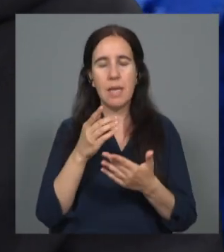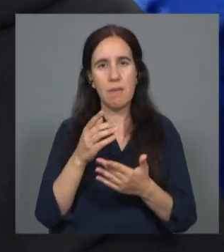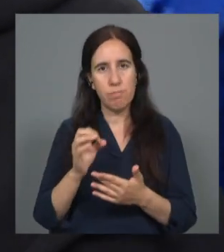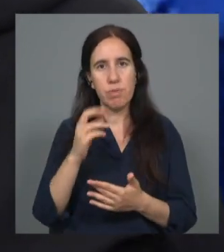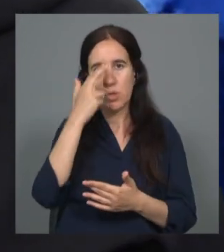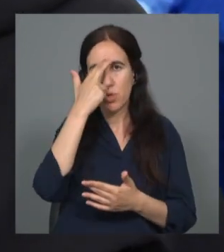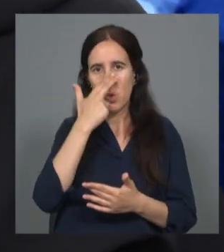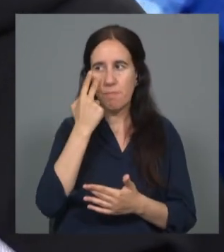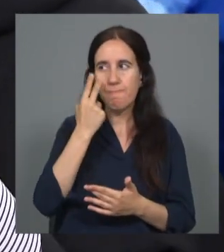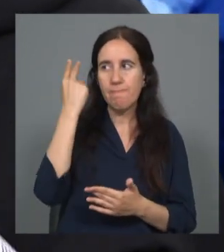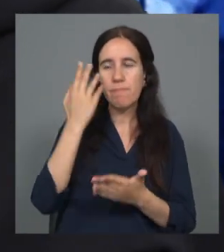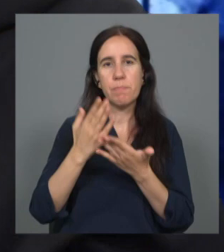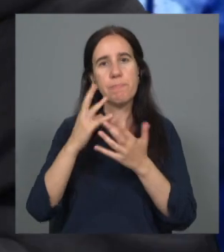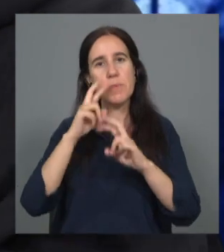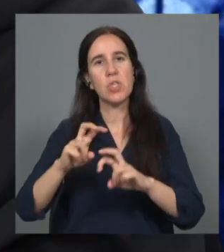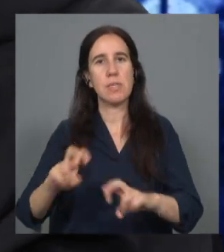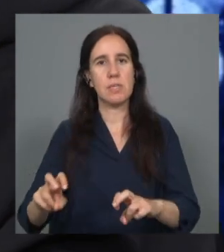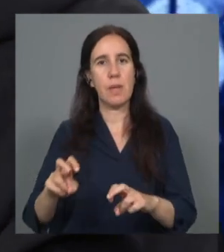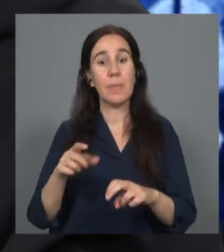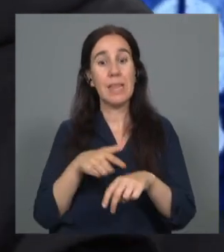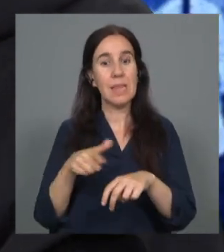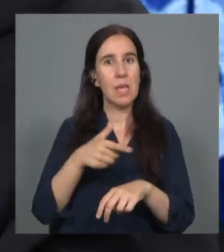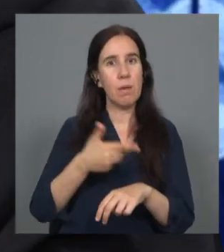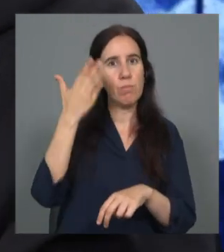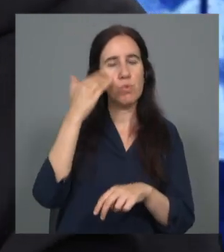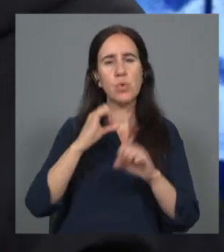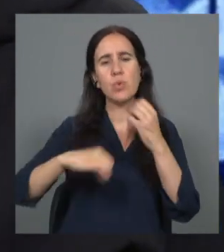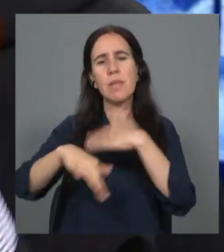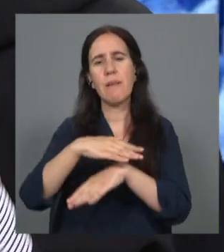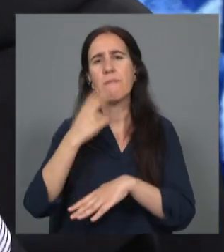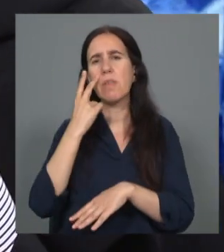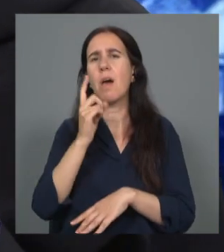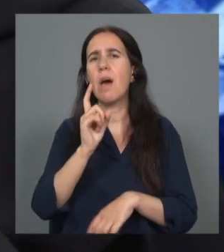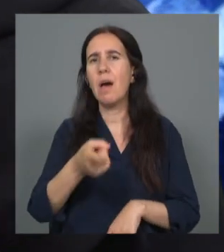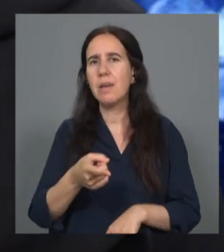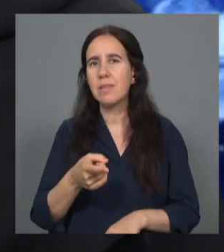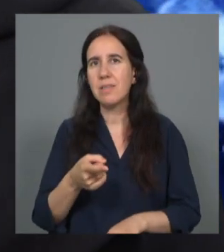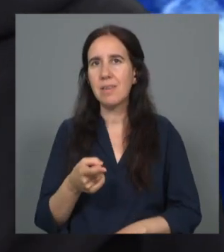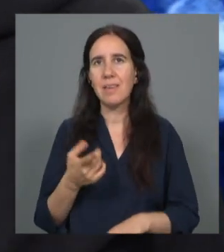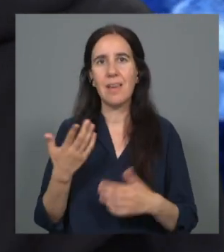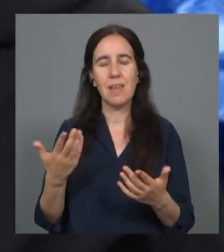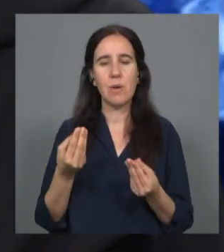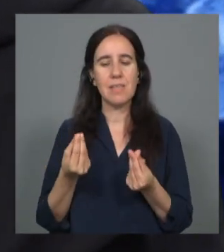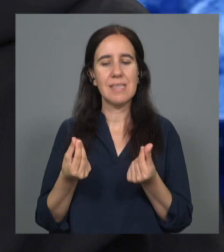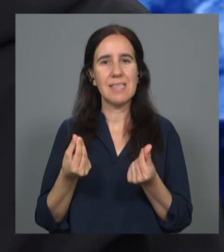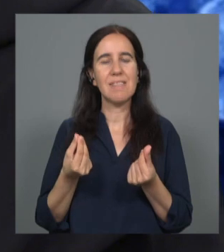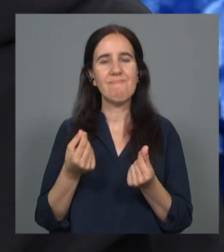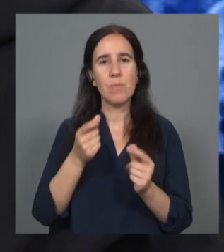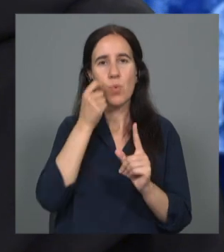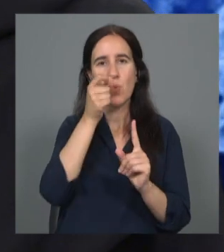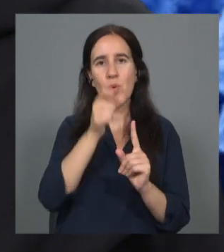histórica. Como é que a sociedade daquele tempo vivia? Então, eis a grande intuição do